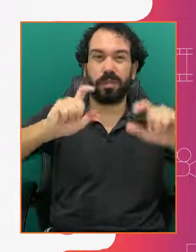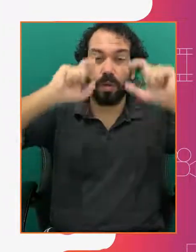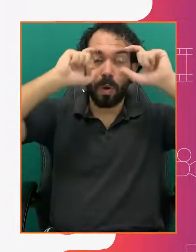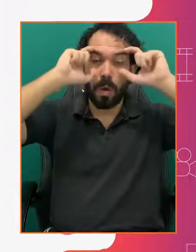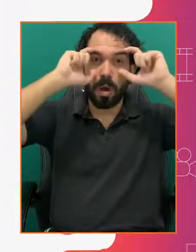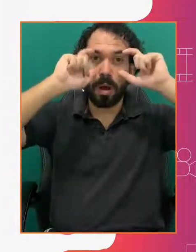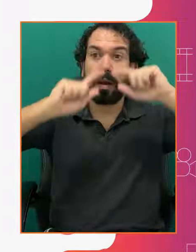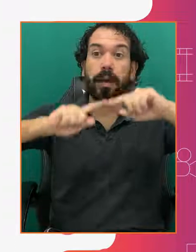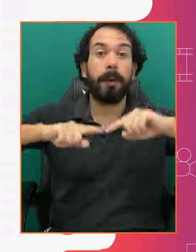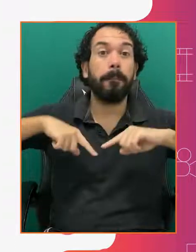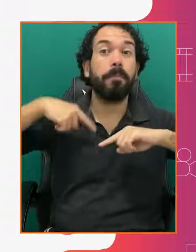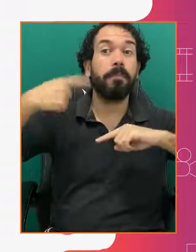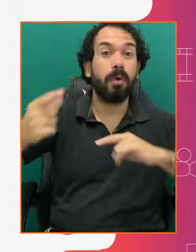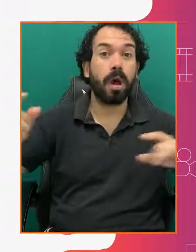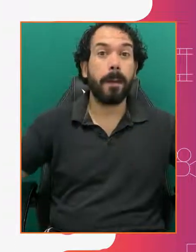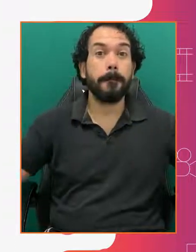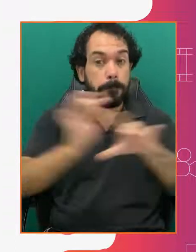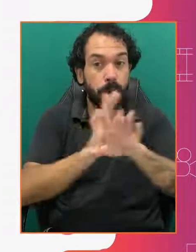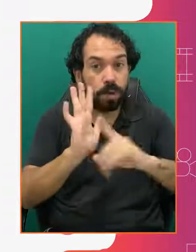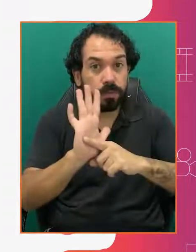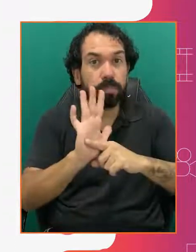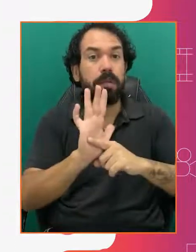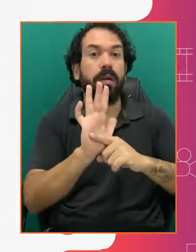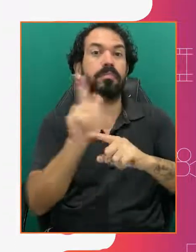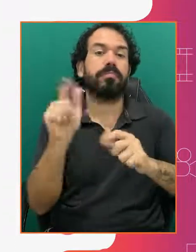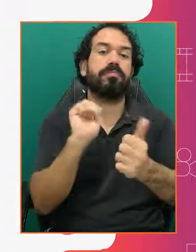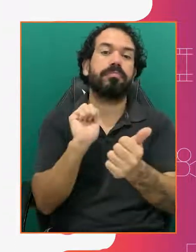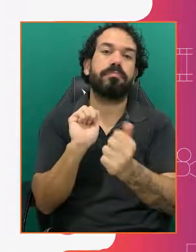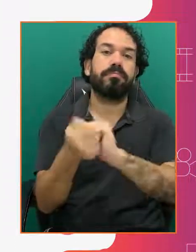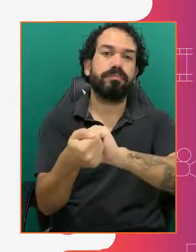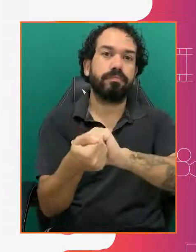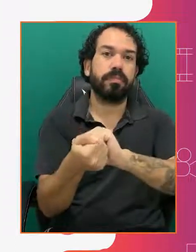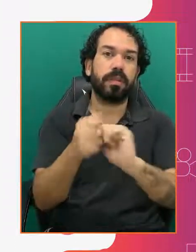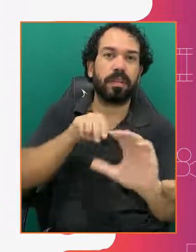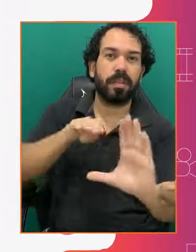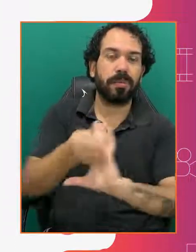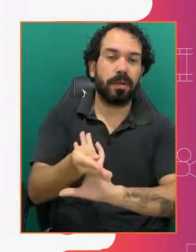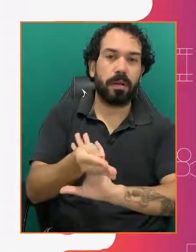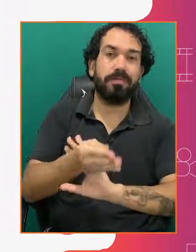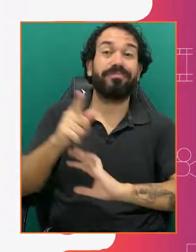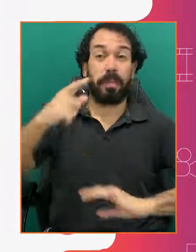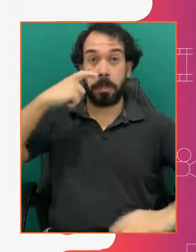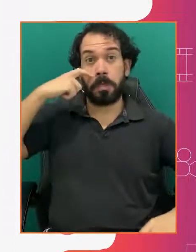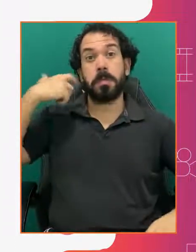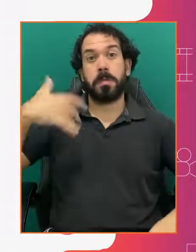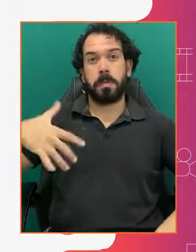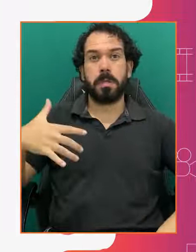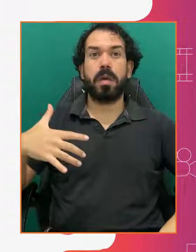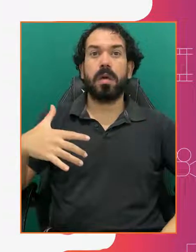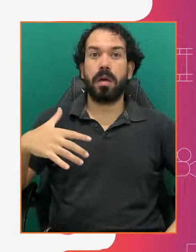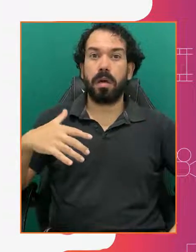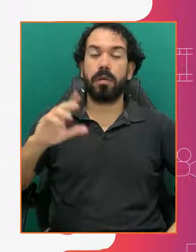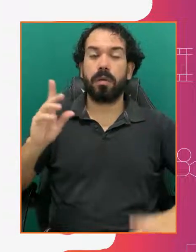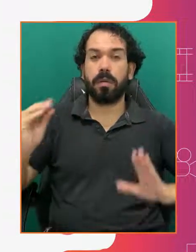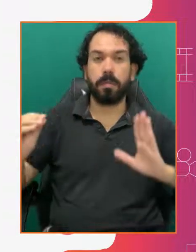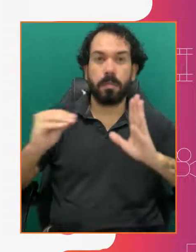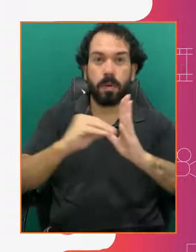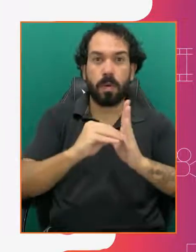óculos só depois da conclusão do filme. Esse processo foi caro e adicionou